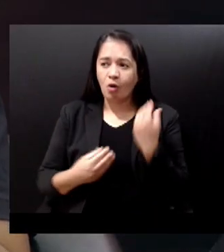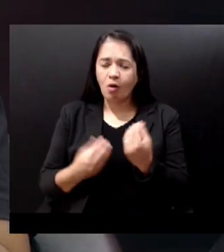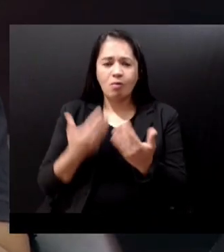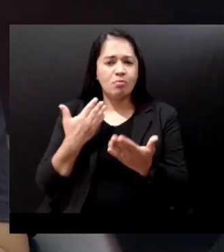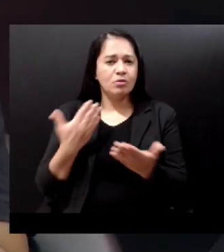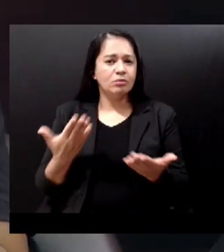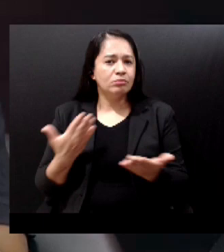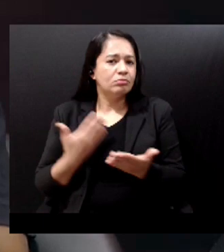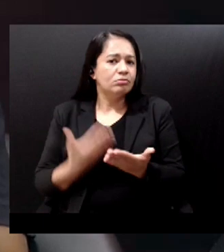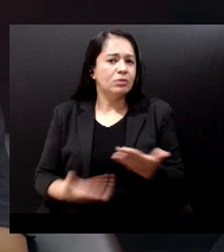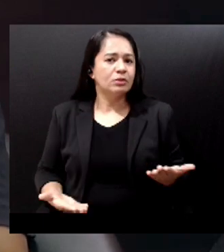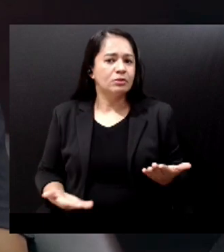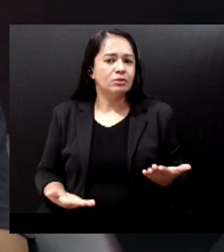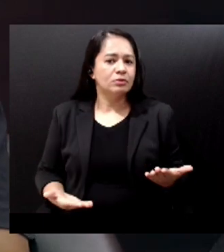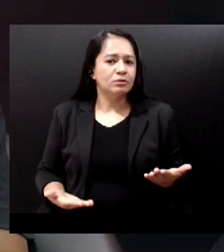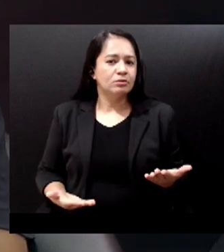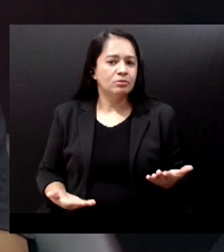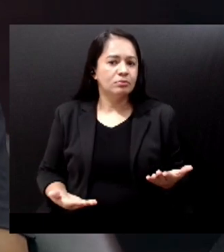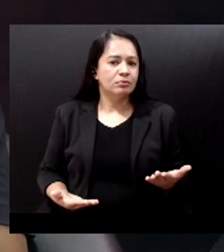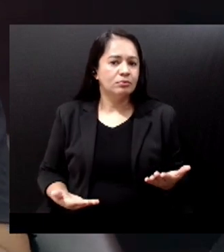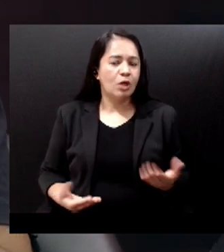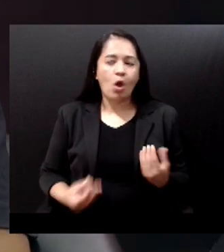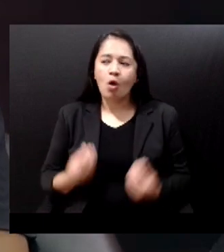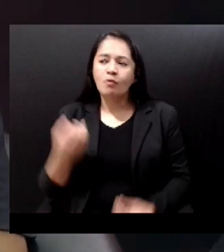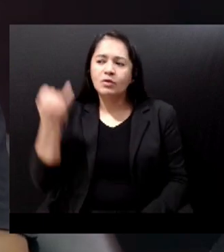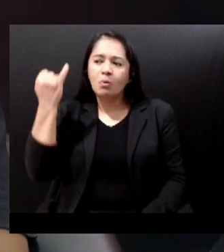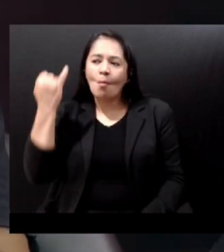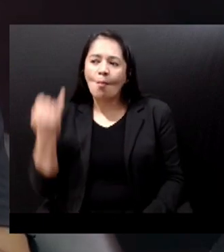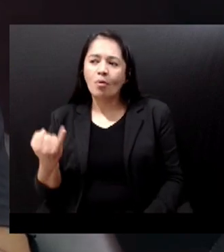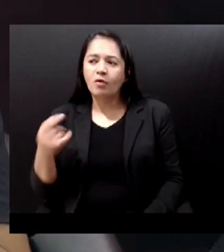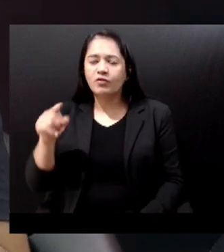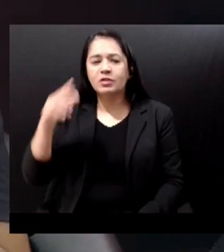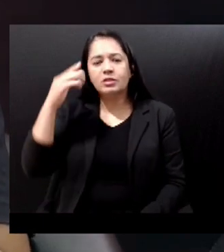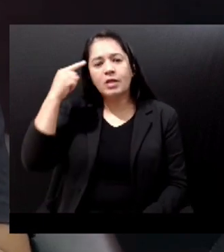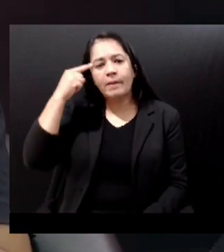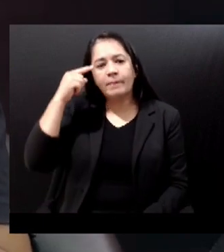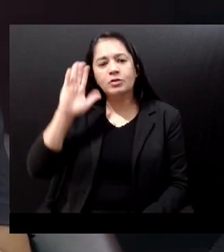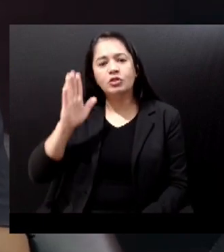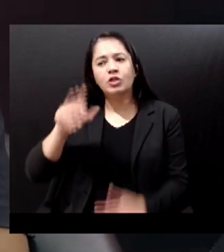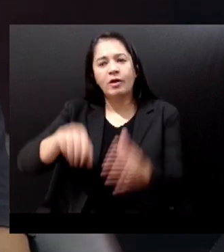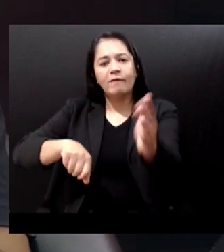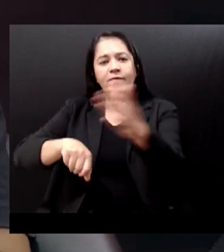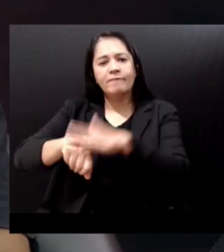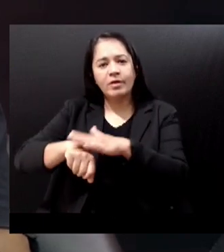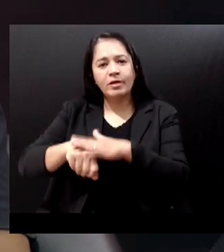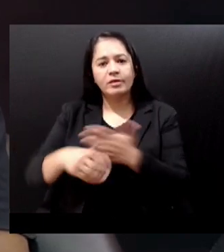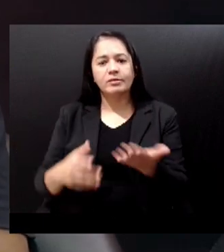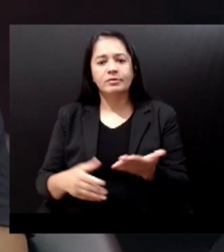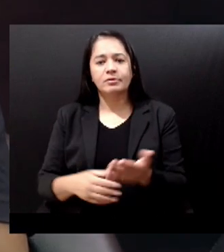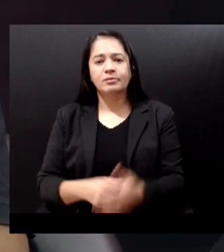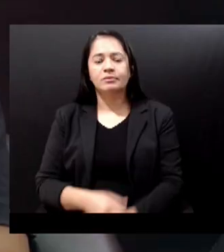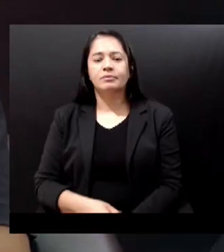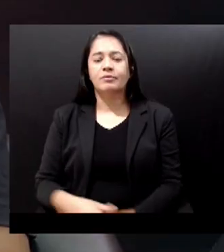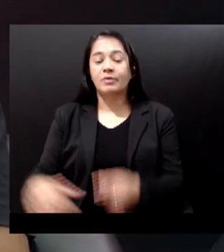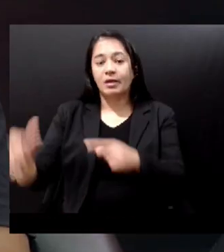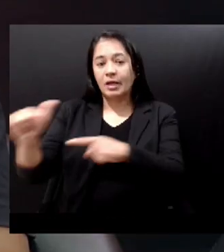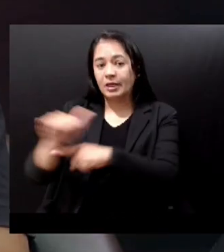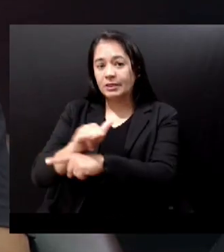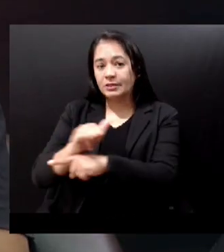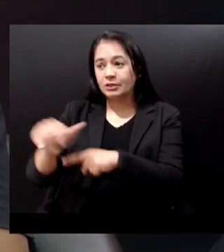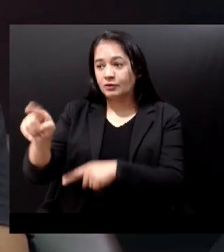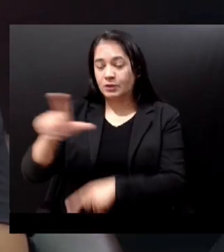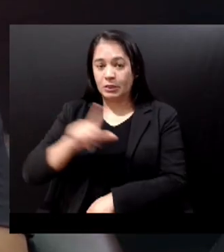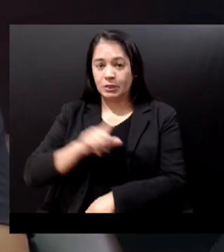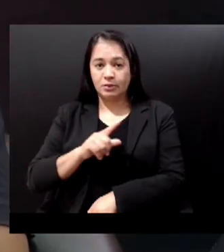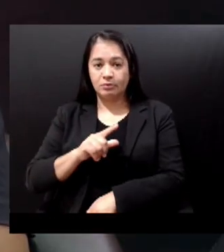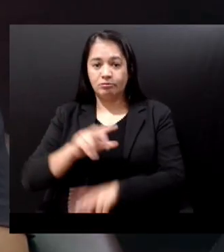quilos? O que que você já fez? O que que você já pensou em relação às estratégias que você vai ter